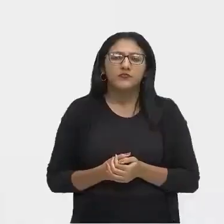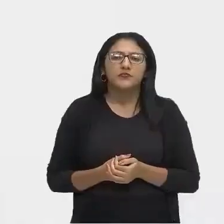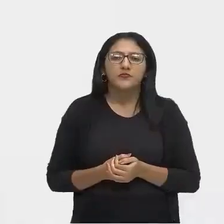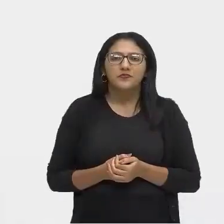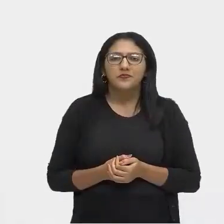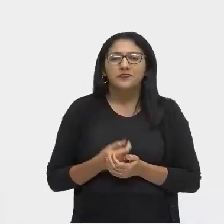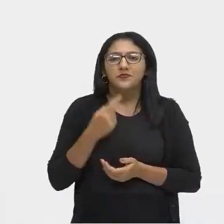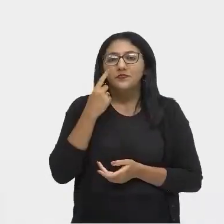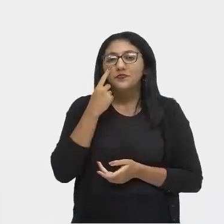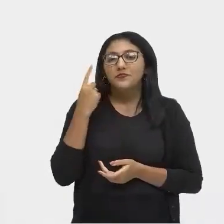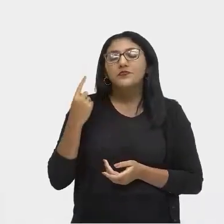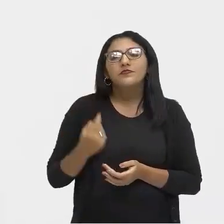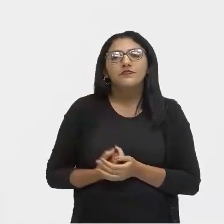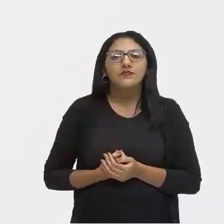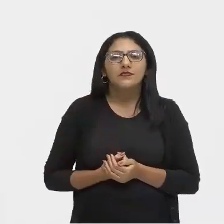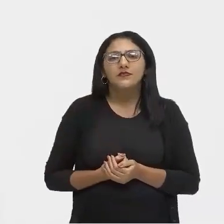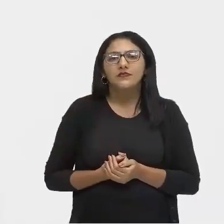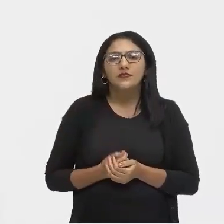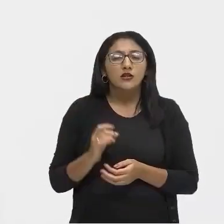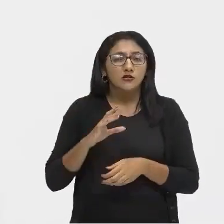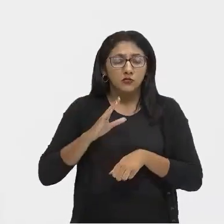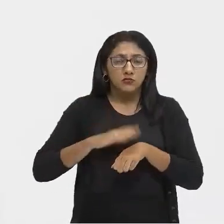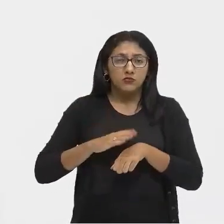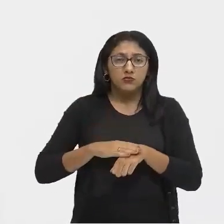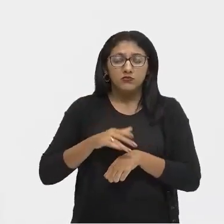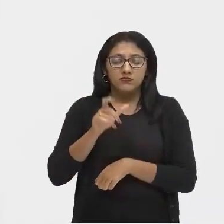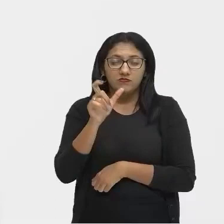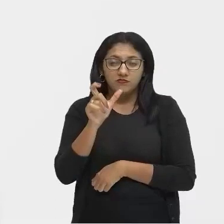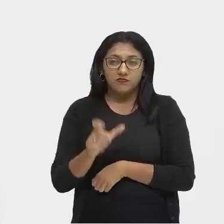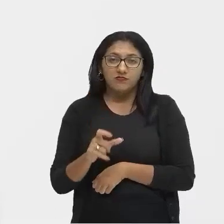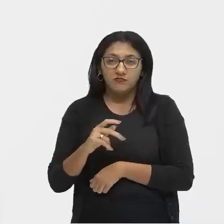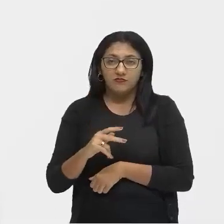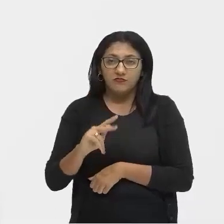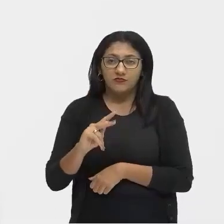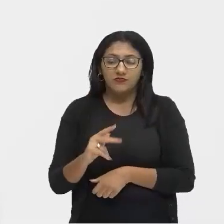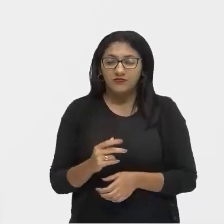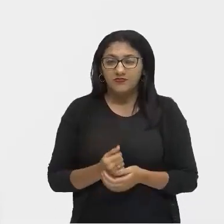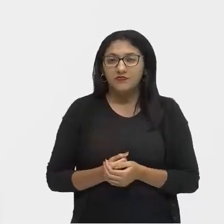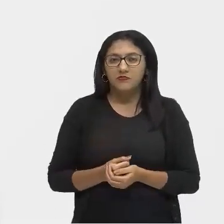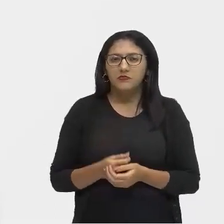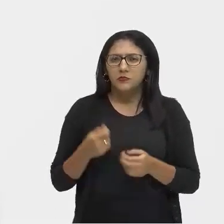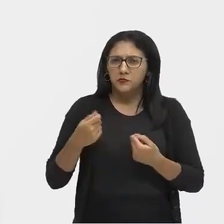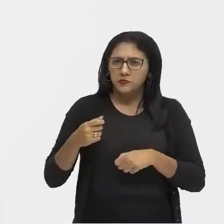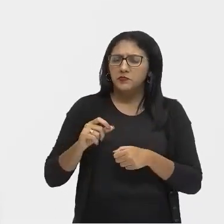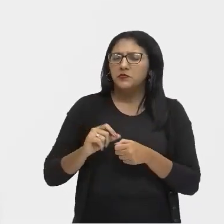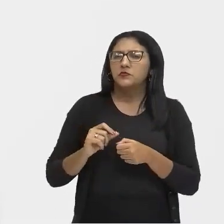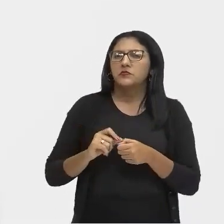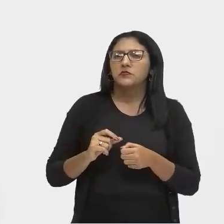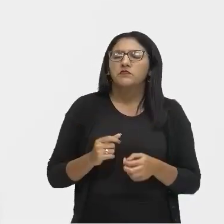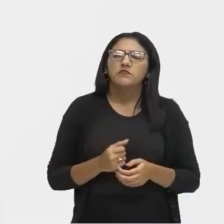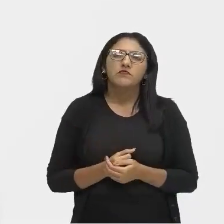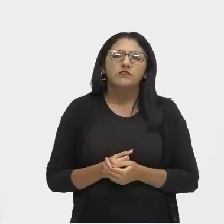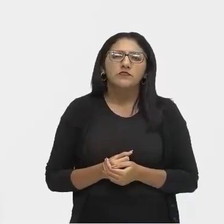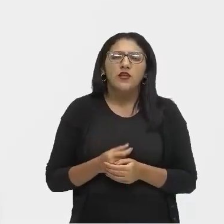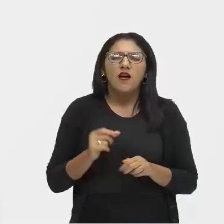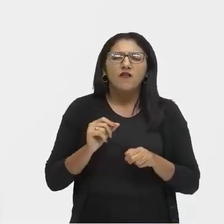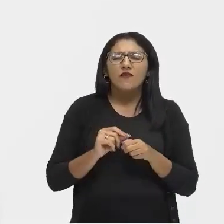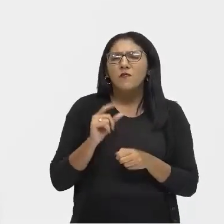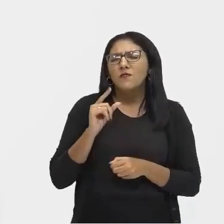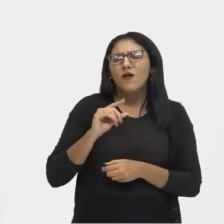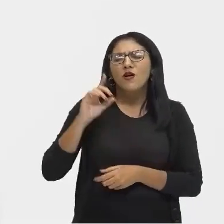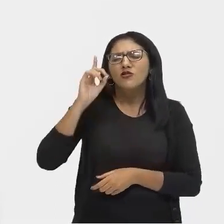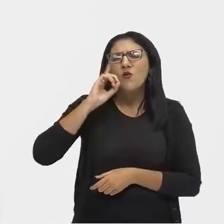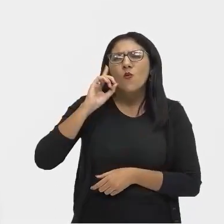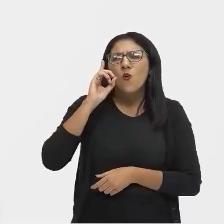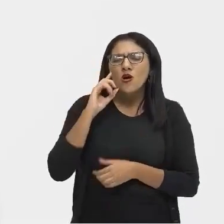ver? Então, só depende de você. Então, faça. Faça um pouco todos